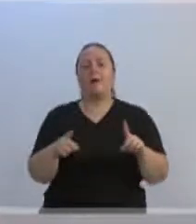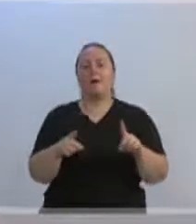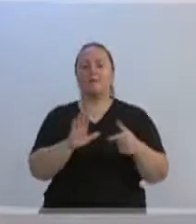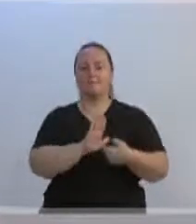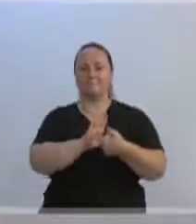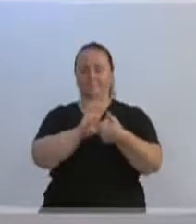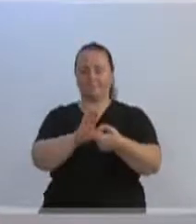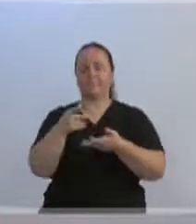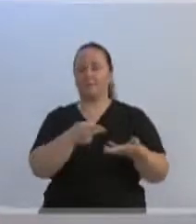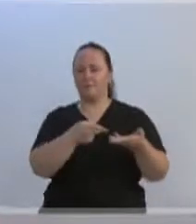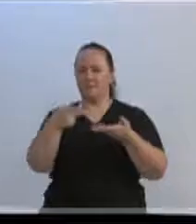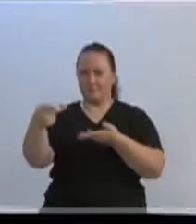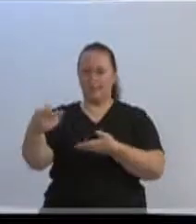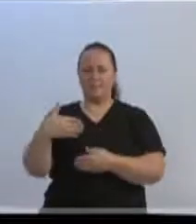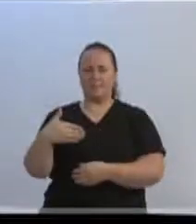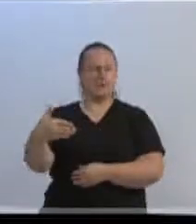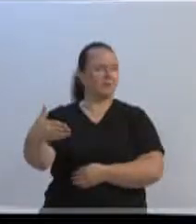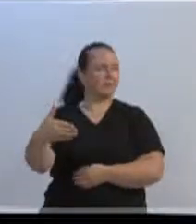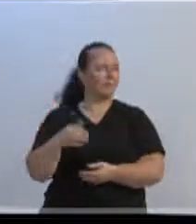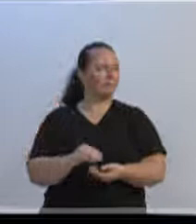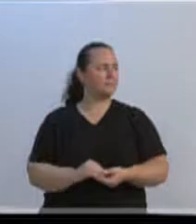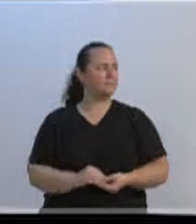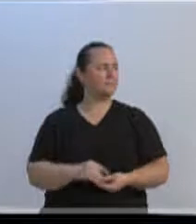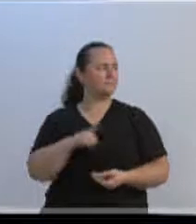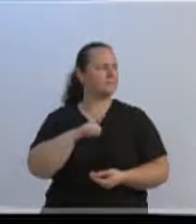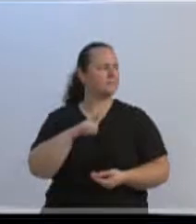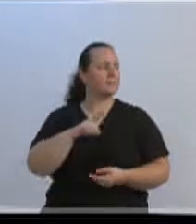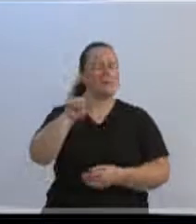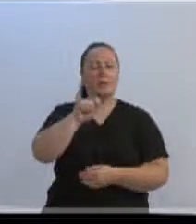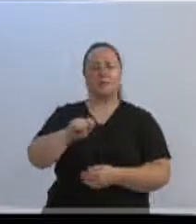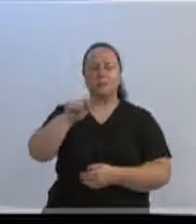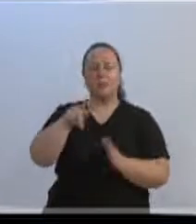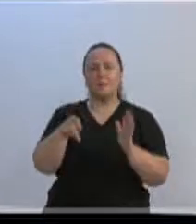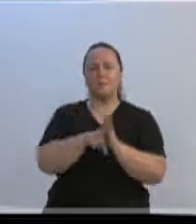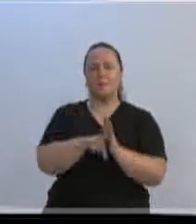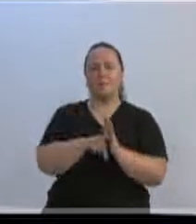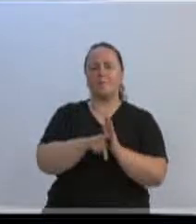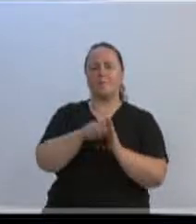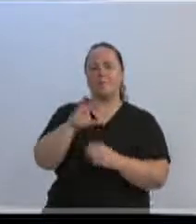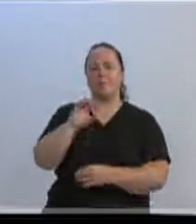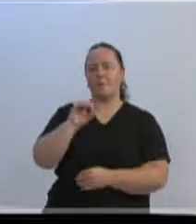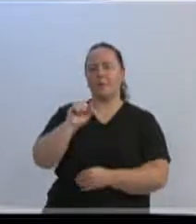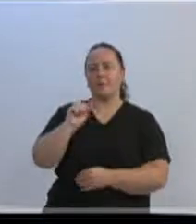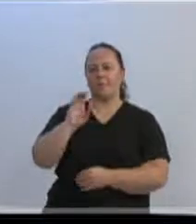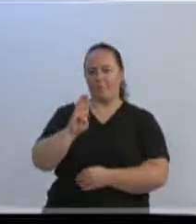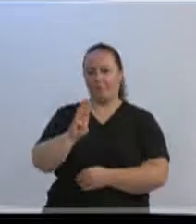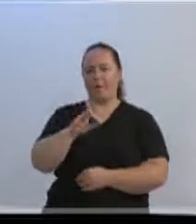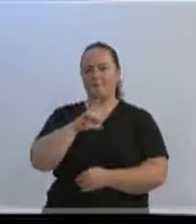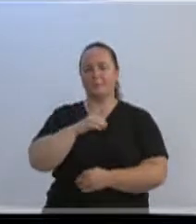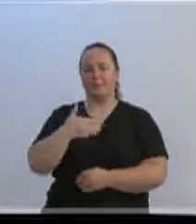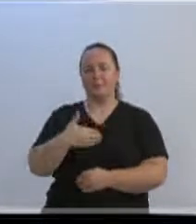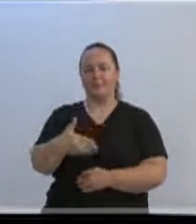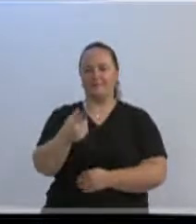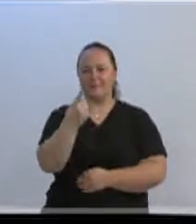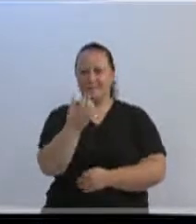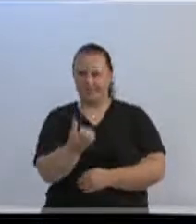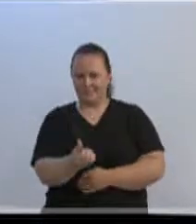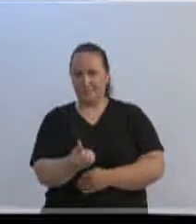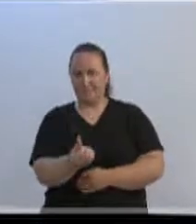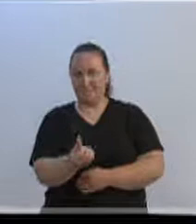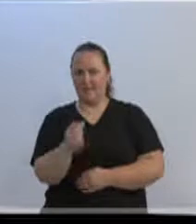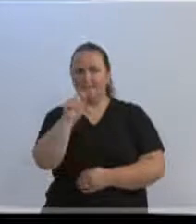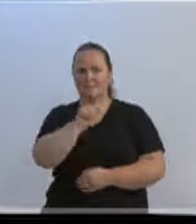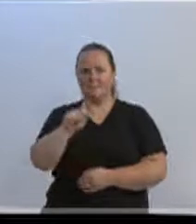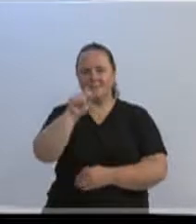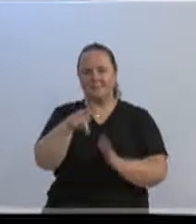há pouco o nosso gabinete tem uma foto ali da associação de moradores da vila jonas neves da quadra convidando para um risoto no próximo dia 16 nesta sessão o morador de